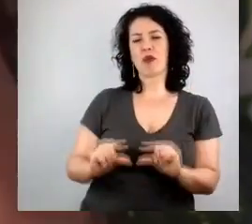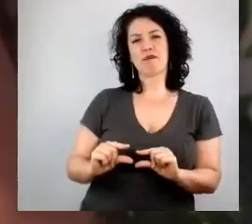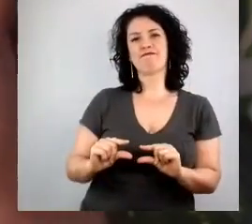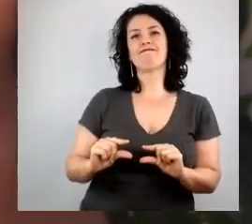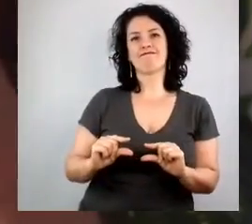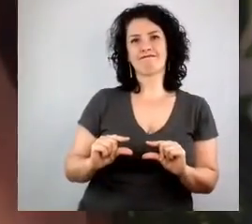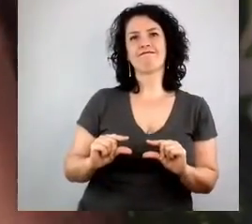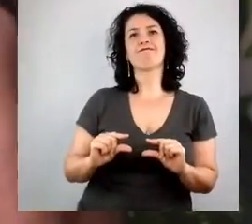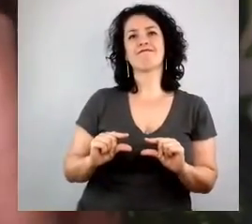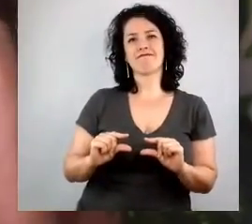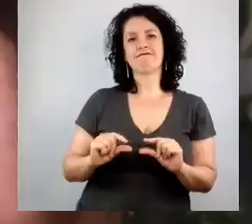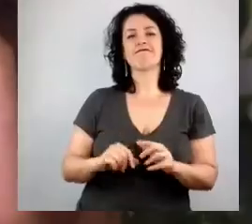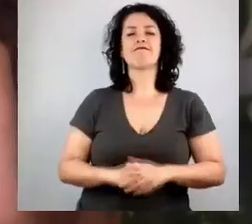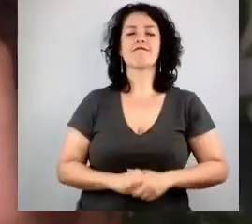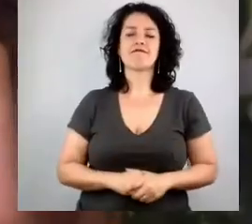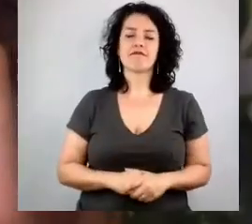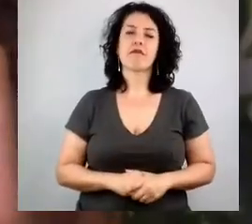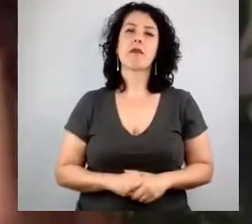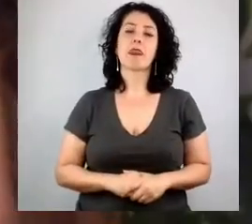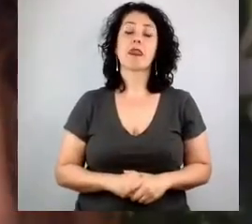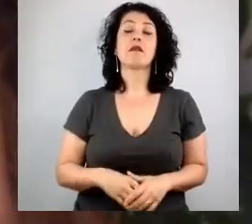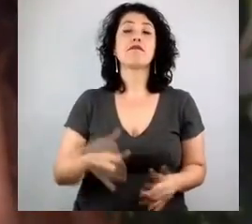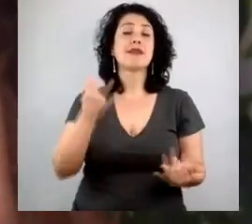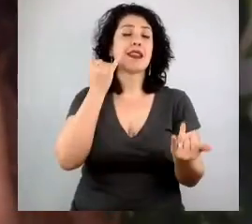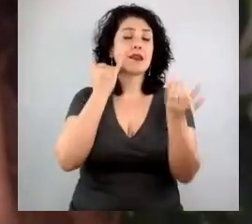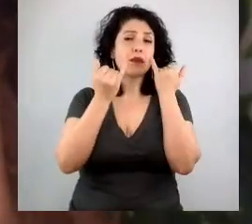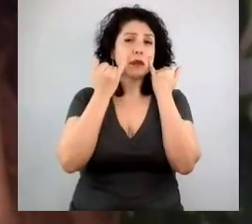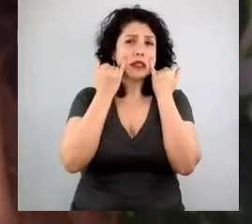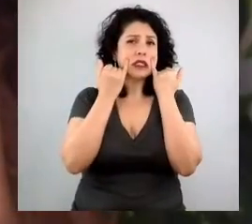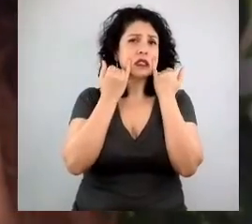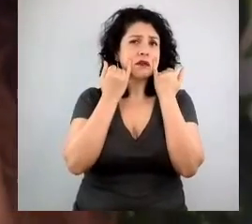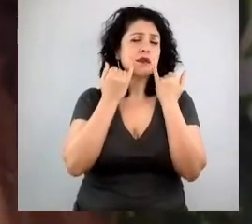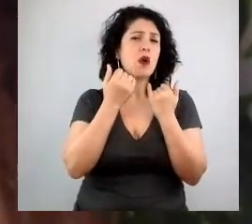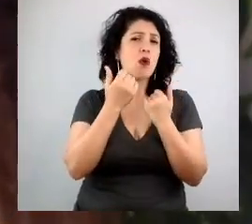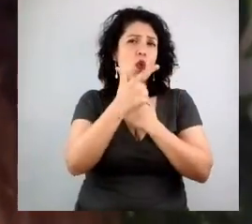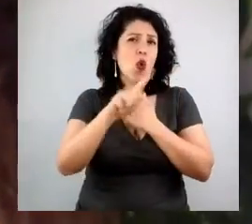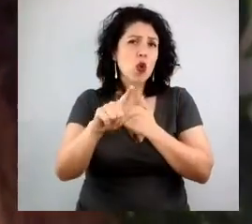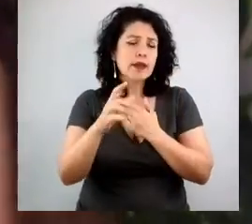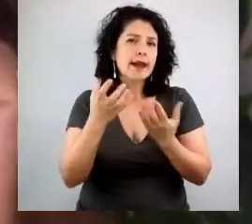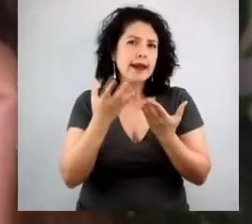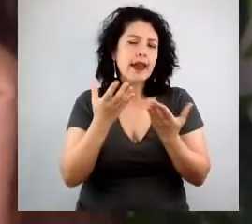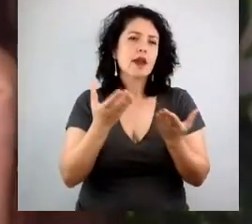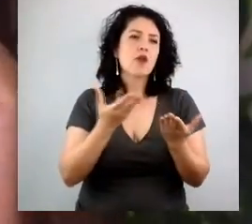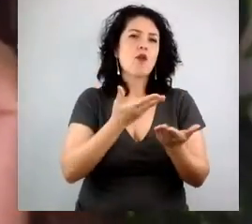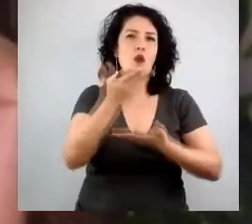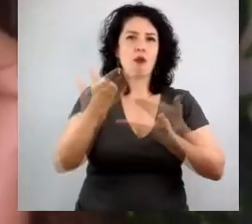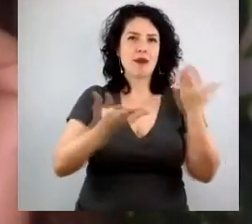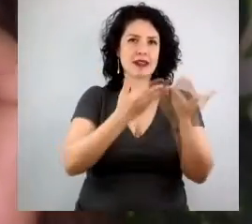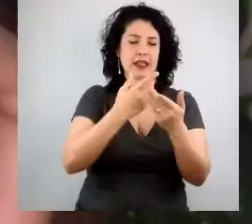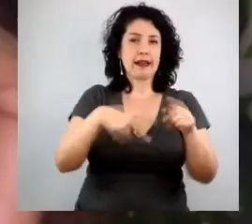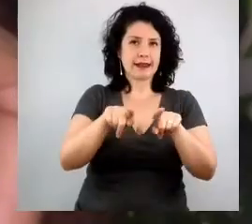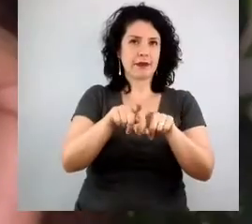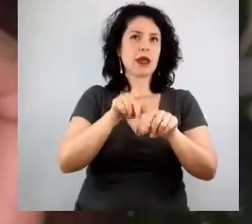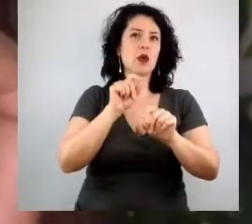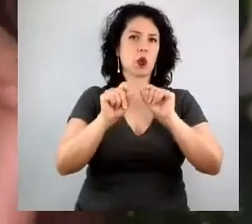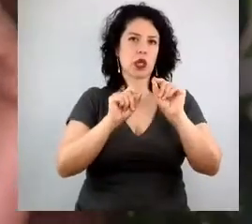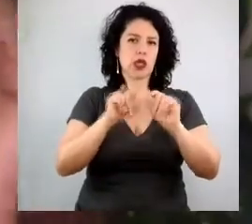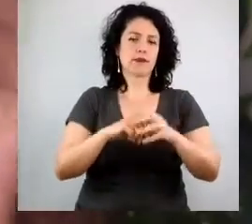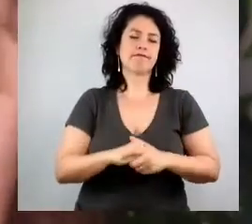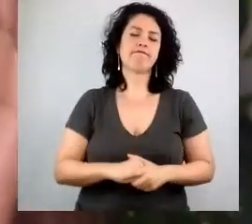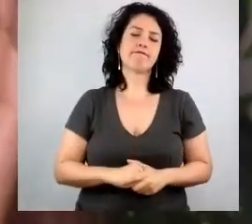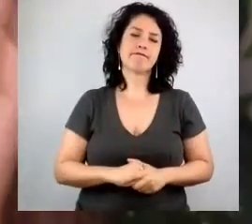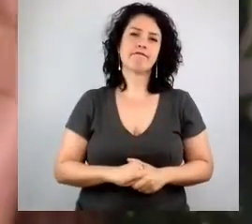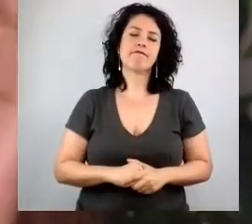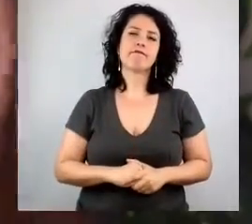Sobre esses dados, eu também queria compartilhar uma coisa interessante que diz na pesquisa. Quando existe